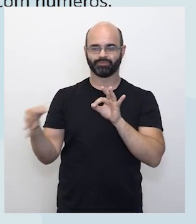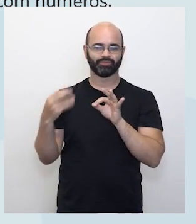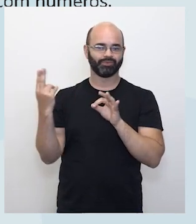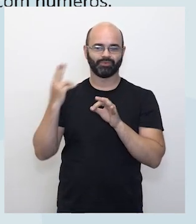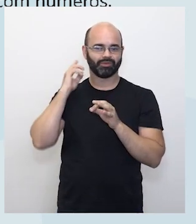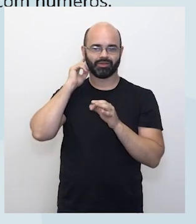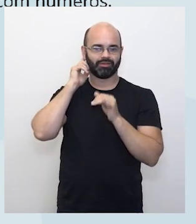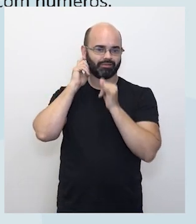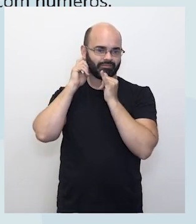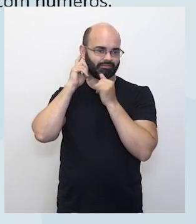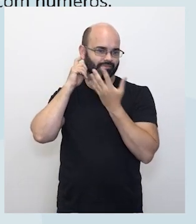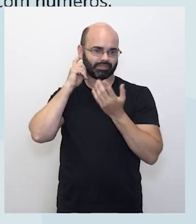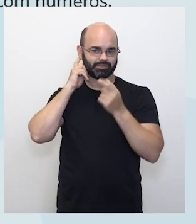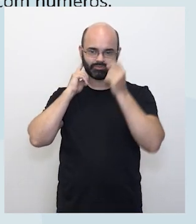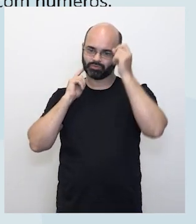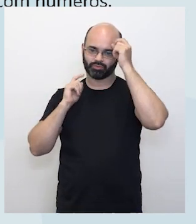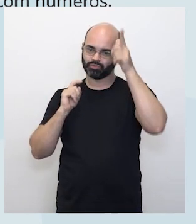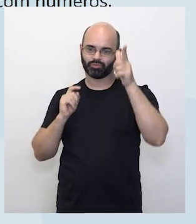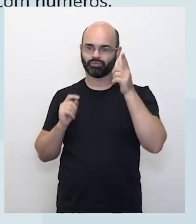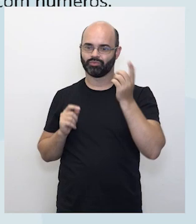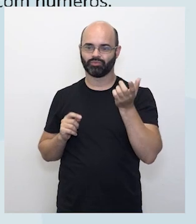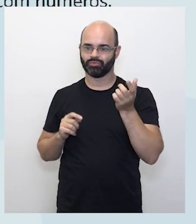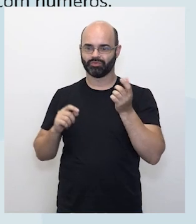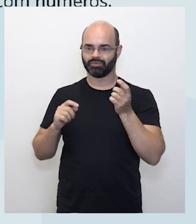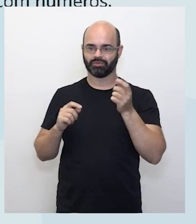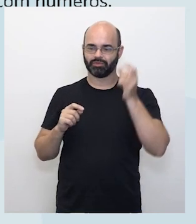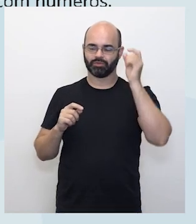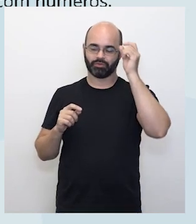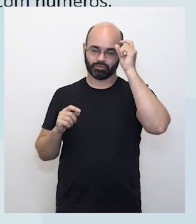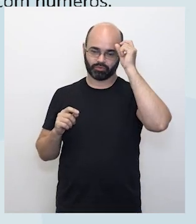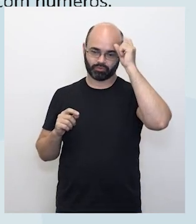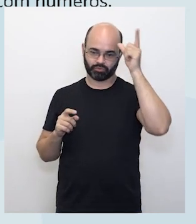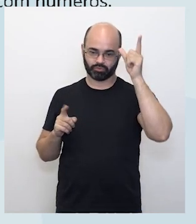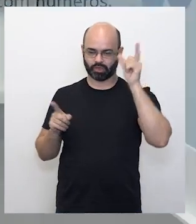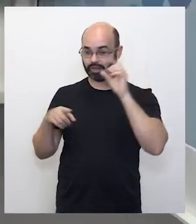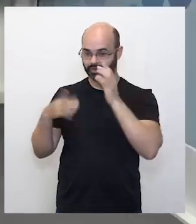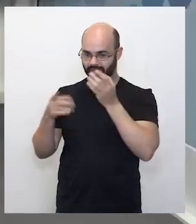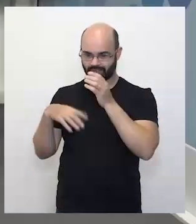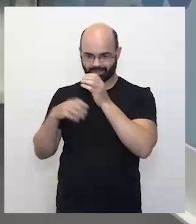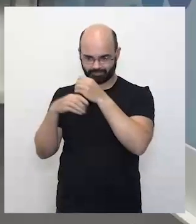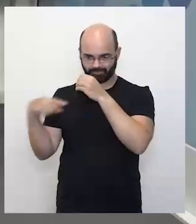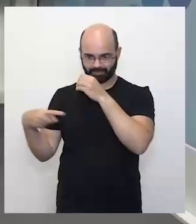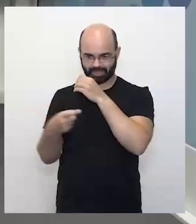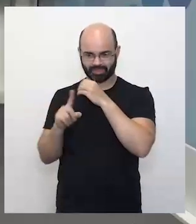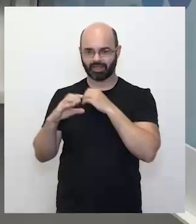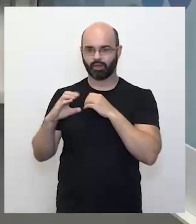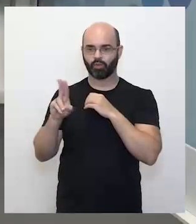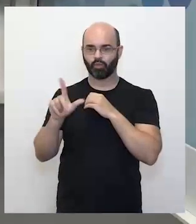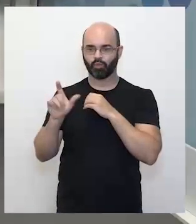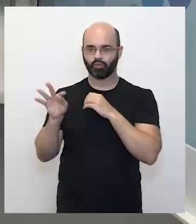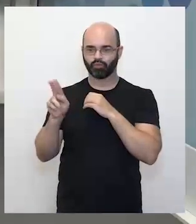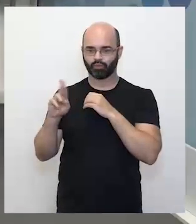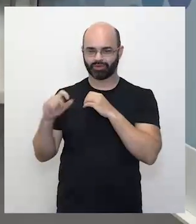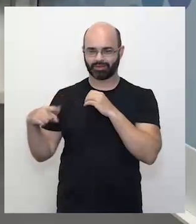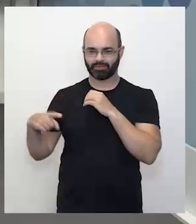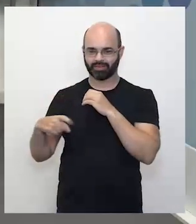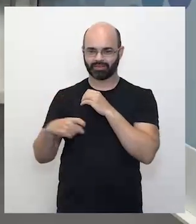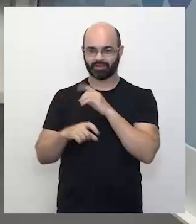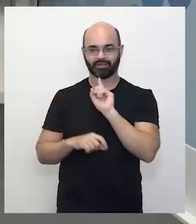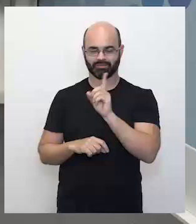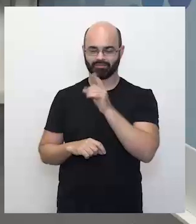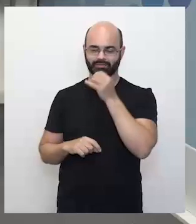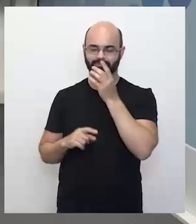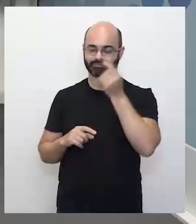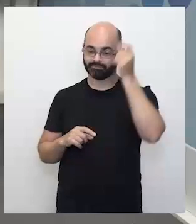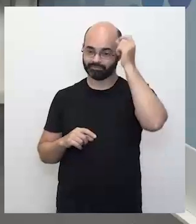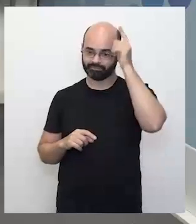por exemplo, uma cultura e colocar... Cultura não de bactérias, cultura, vamos dizer, no sentido das ciências humanas. Quando você pega uma cultura, você não consegue